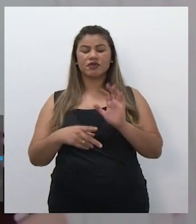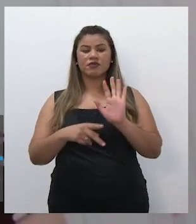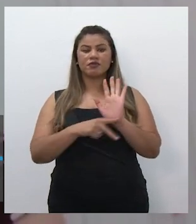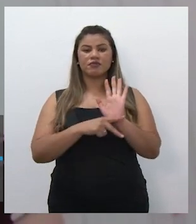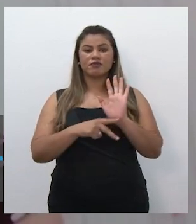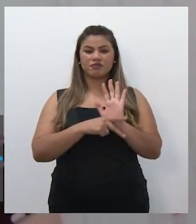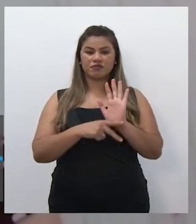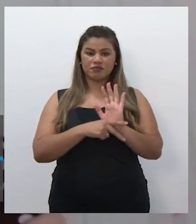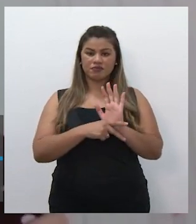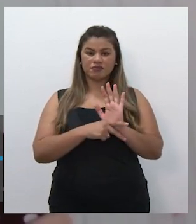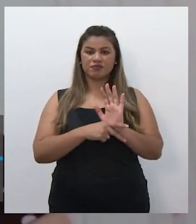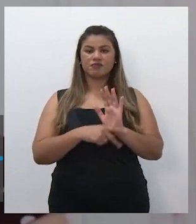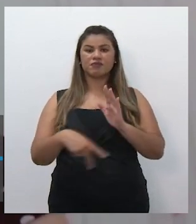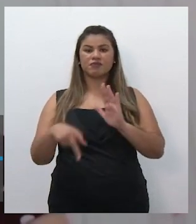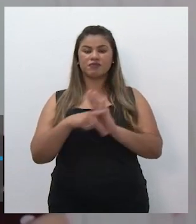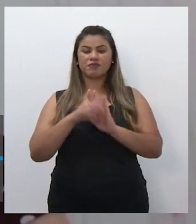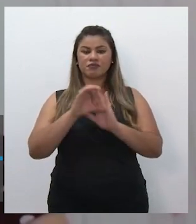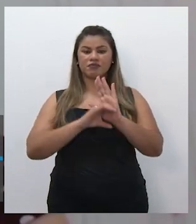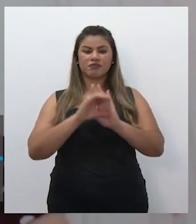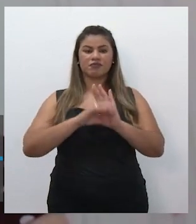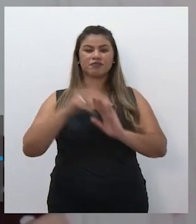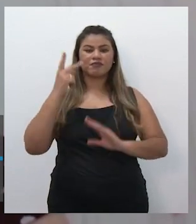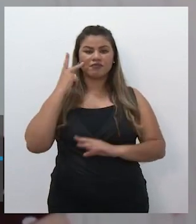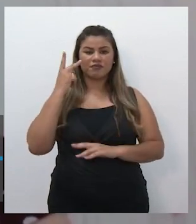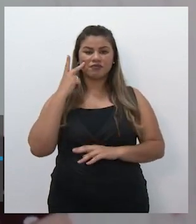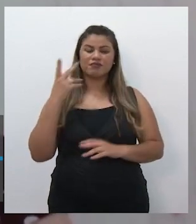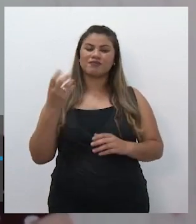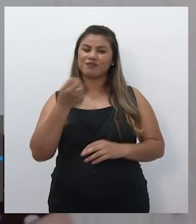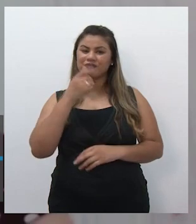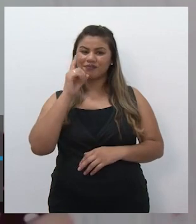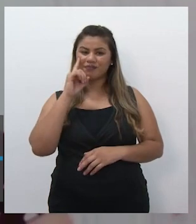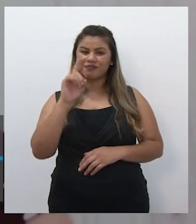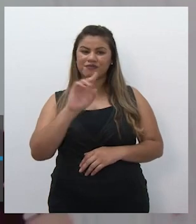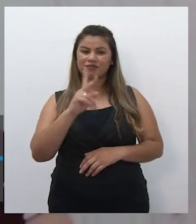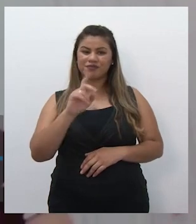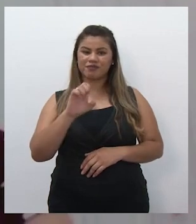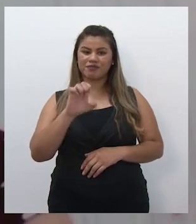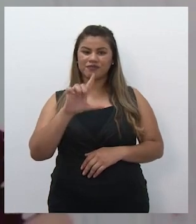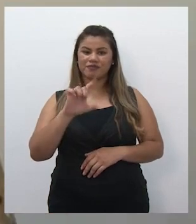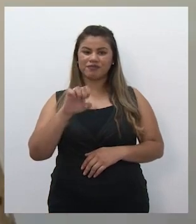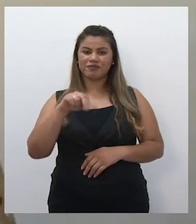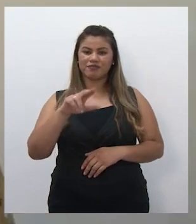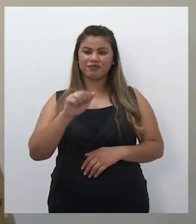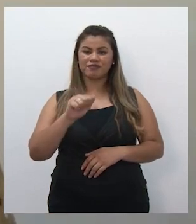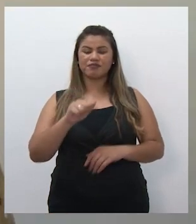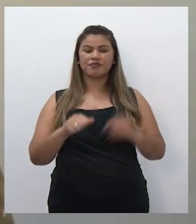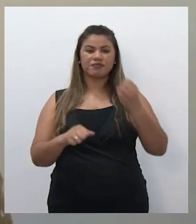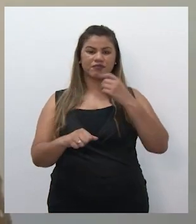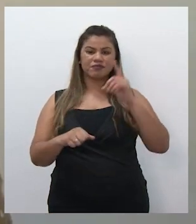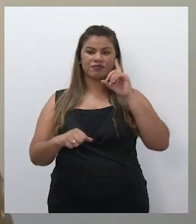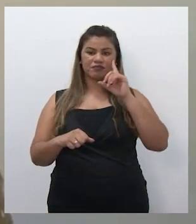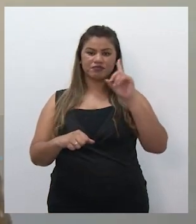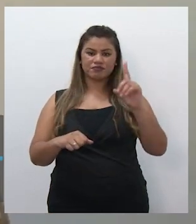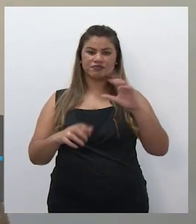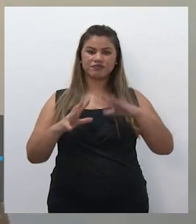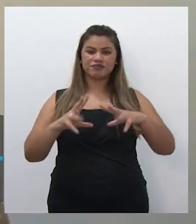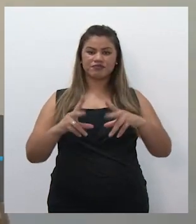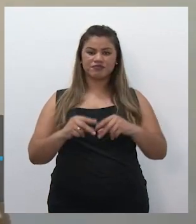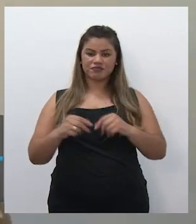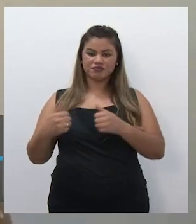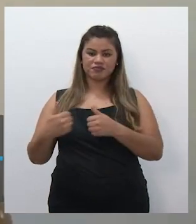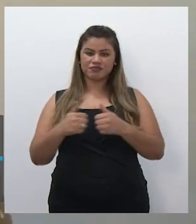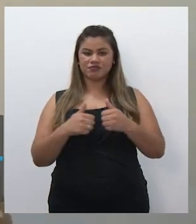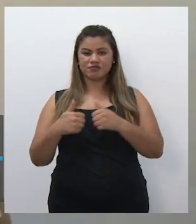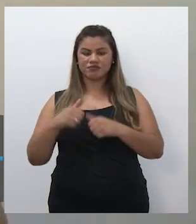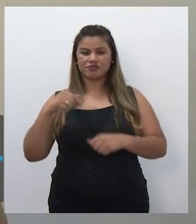paulista. Helena, é com você. Bom dia, Helena. Bom dia, Adriana. Bom dia a todos que nos acompanham